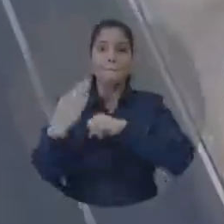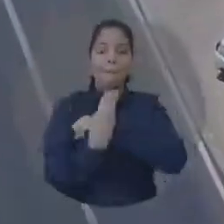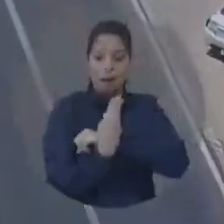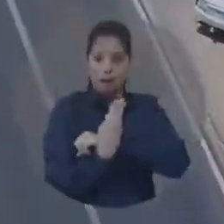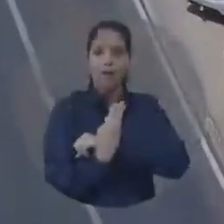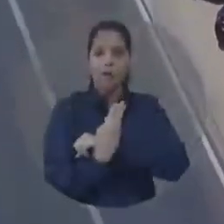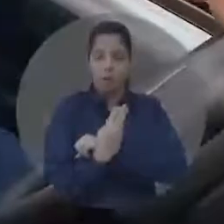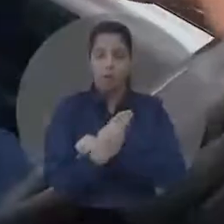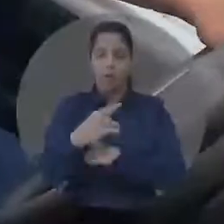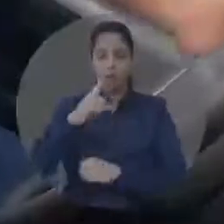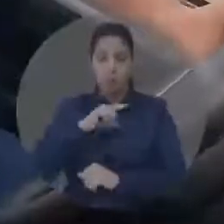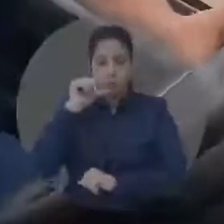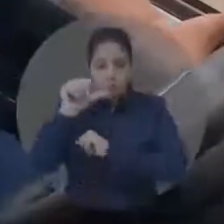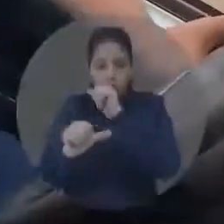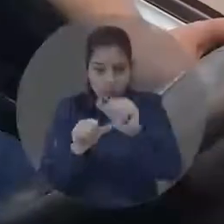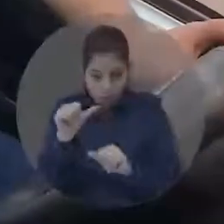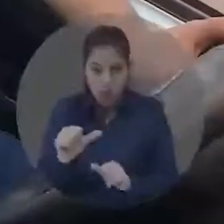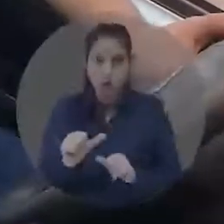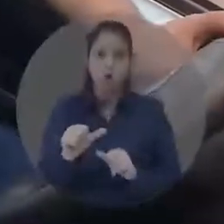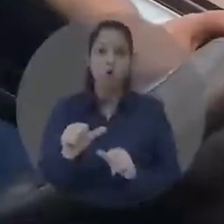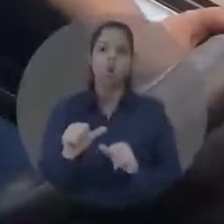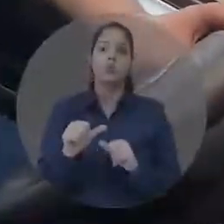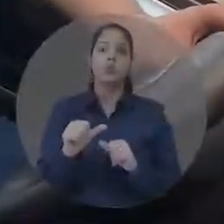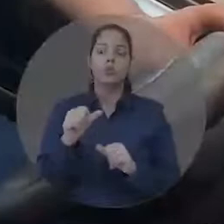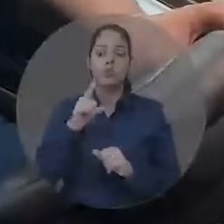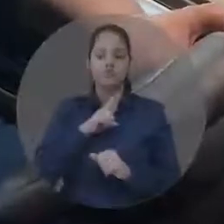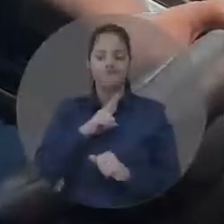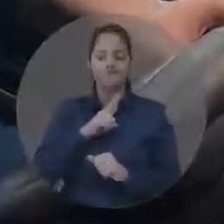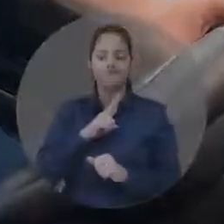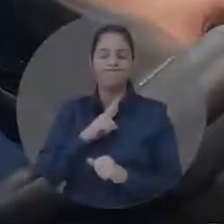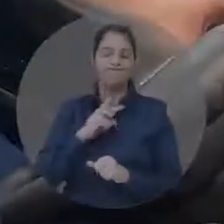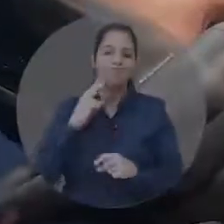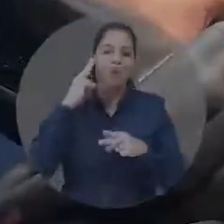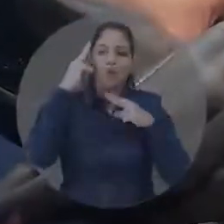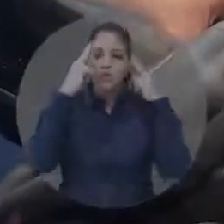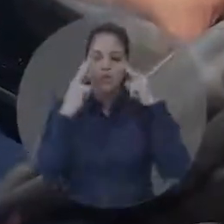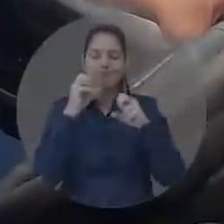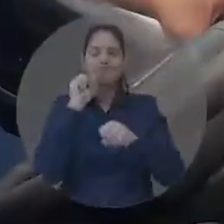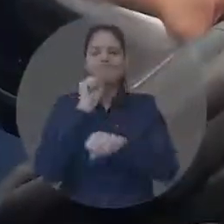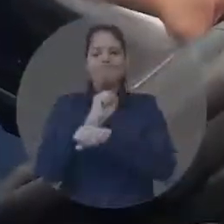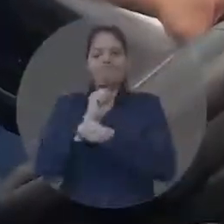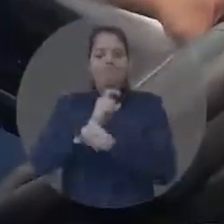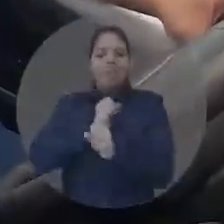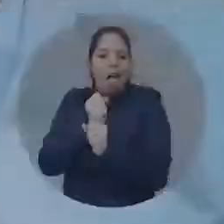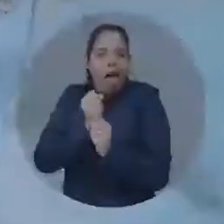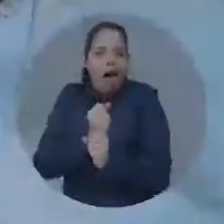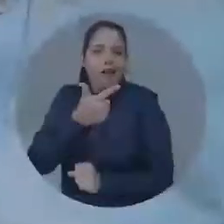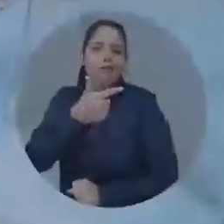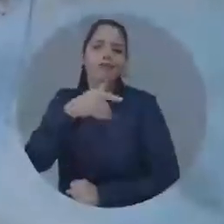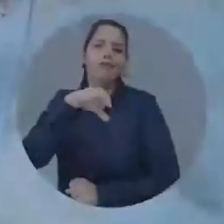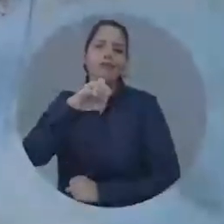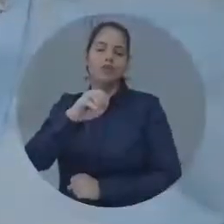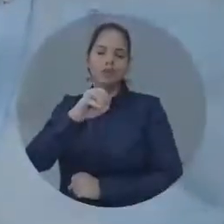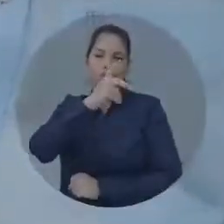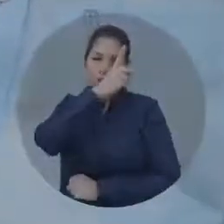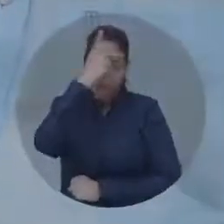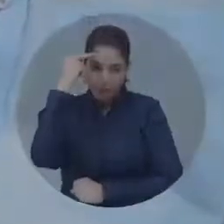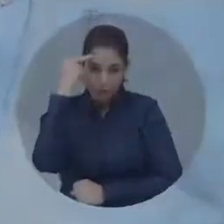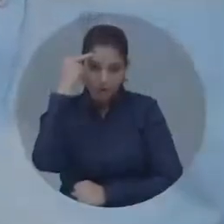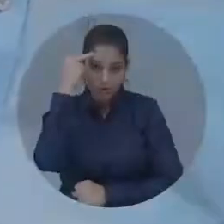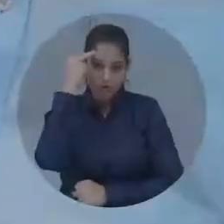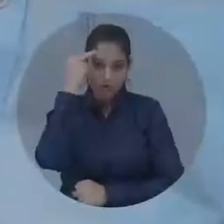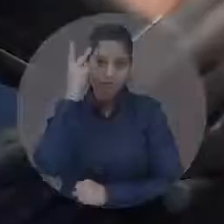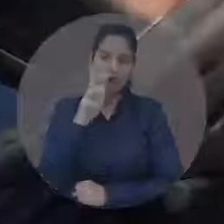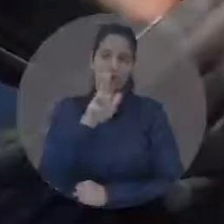cidade. Lançamos a licitação do transporte coletivo, um sonho esperado há mais de 20 anos